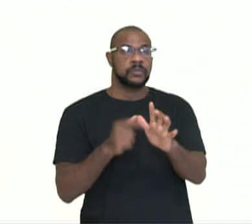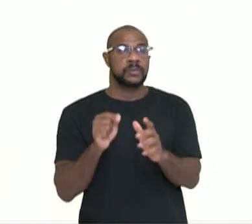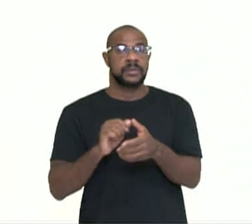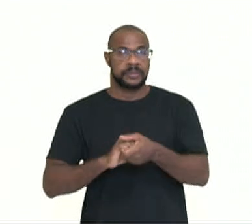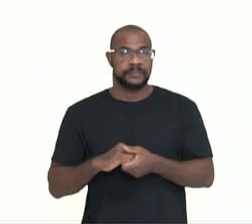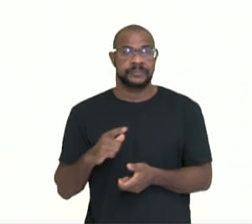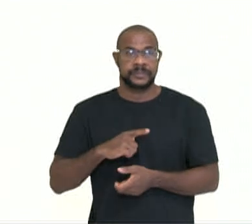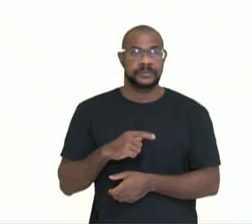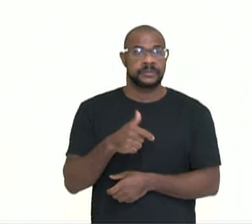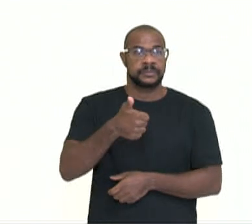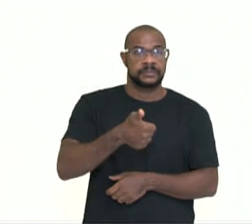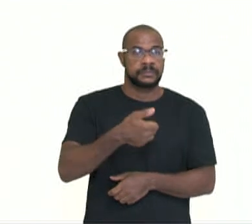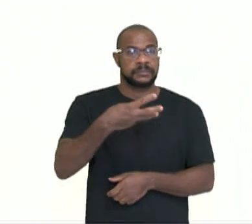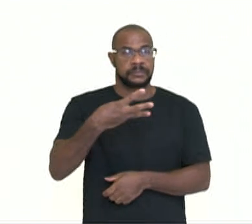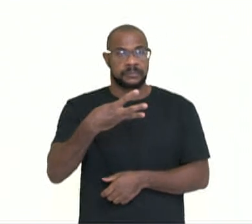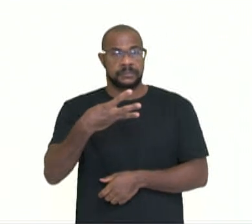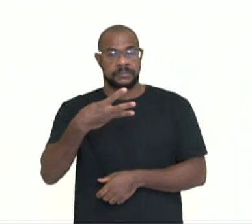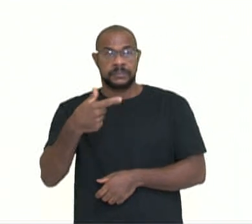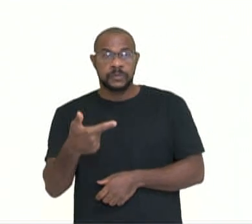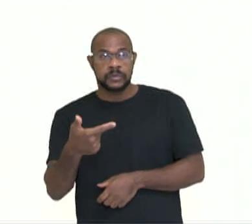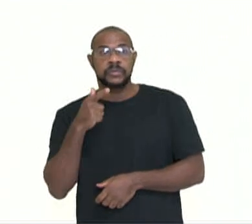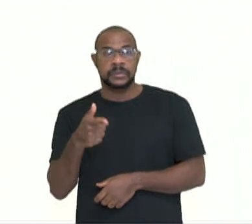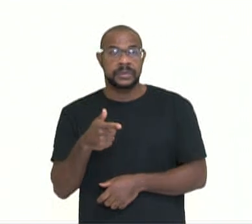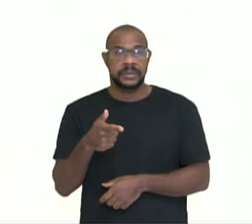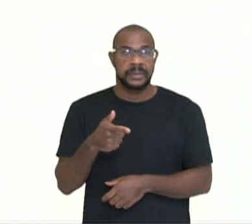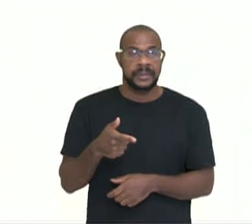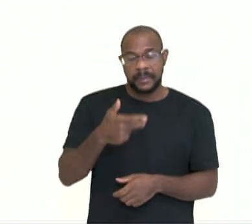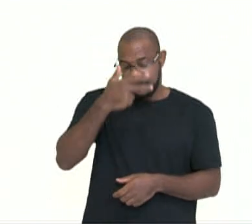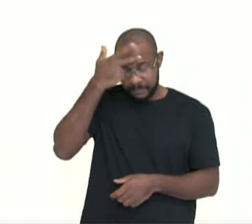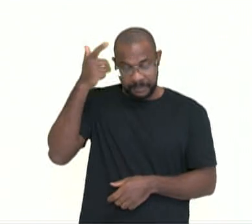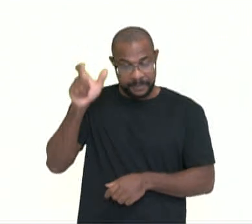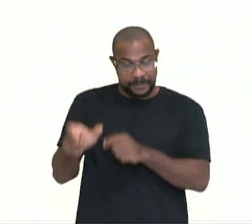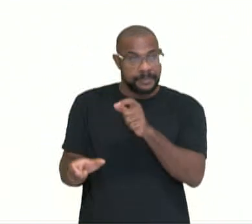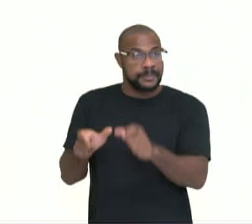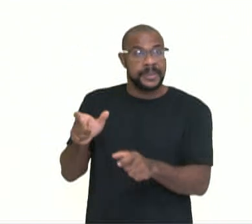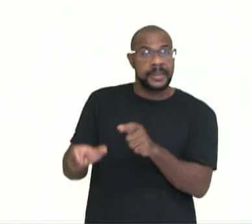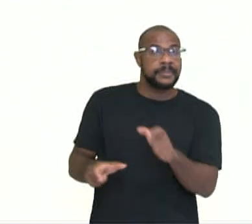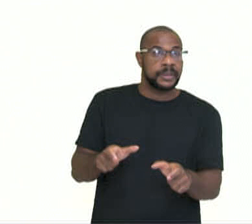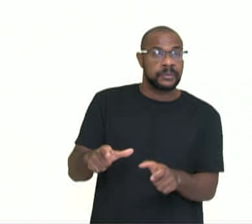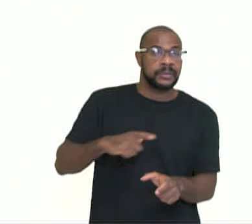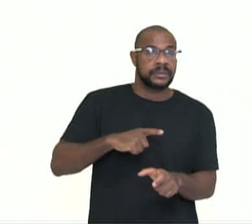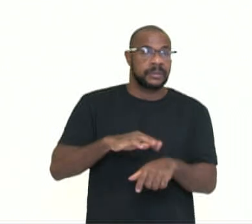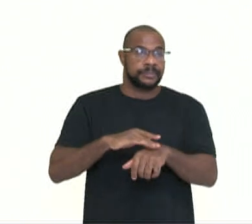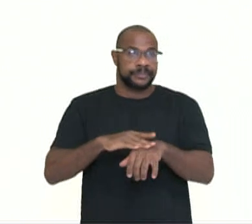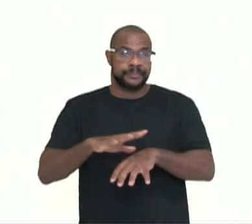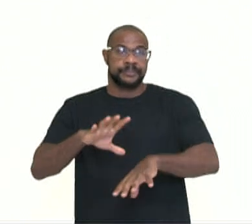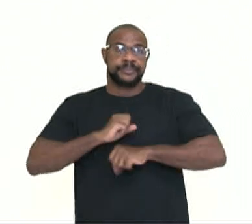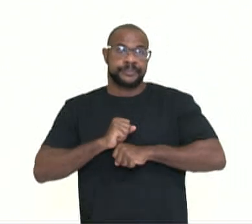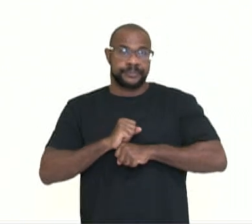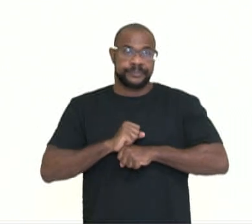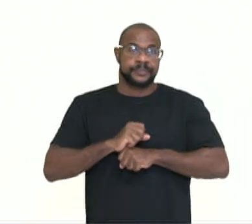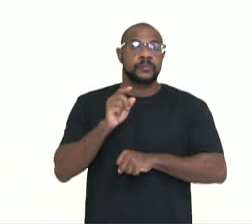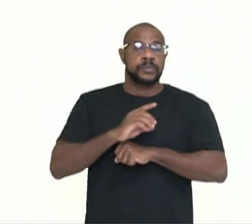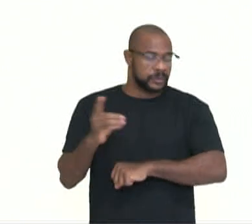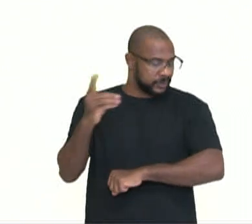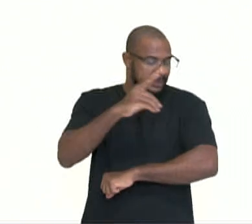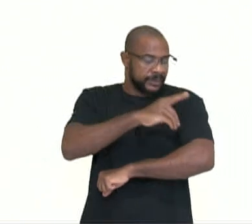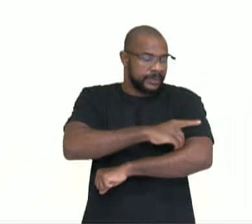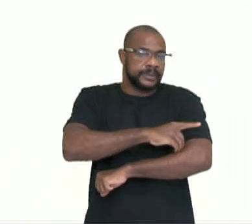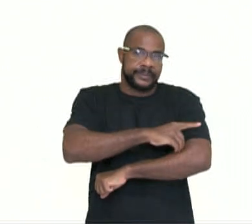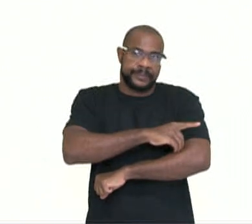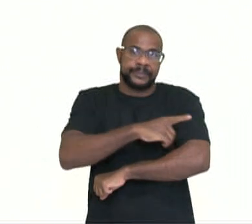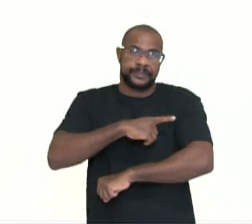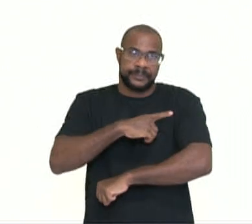132 confirmações e chega a 2.704 casos de dengue no ano epidemiológico, diz boletim. Ah, professora, não está falando nada de Zika.